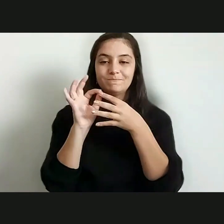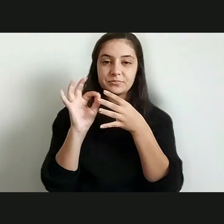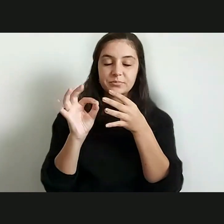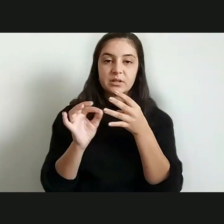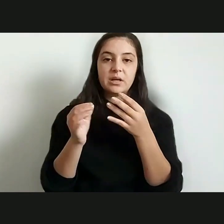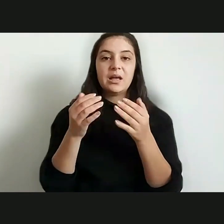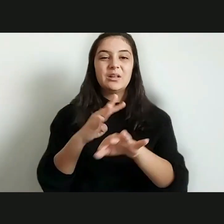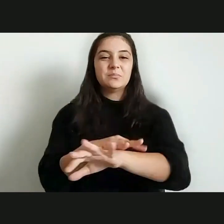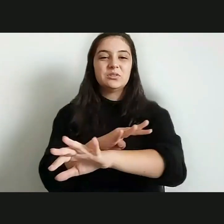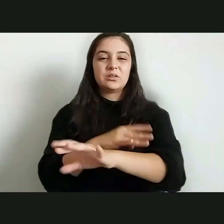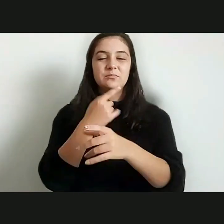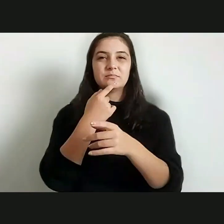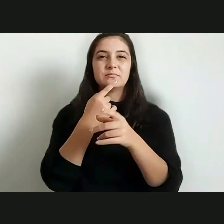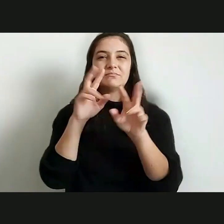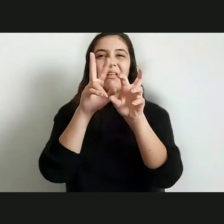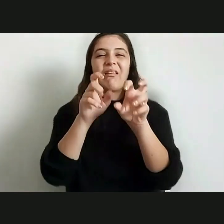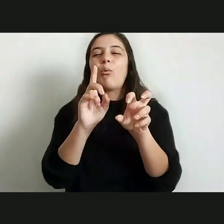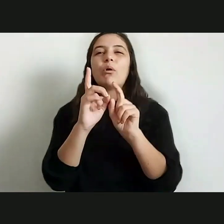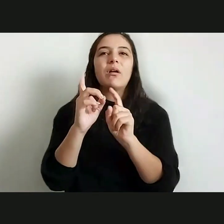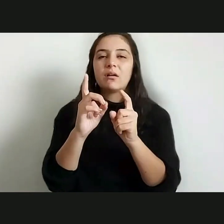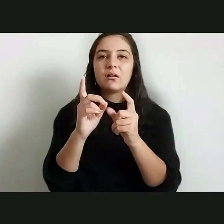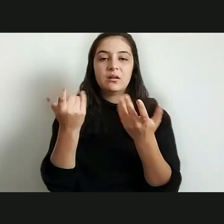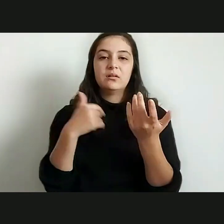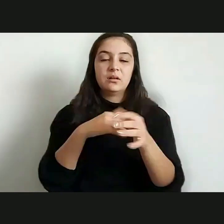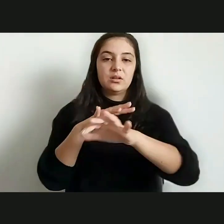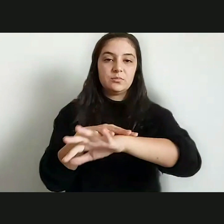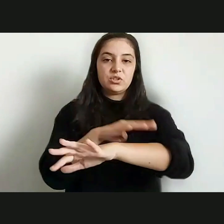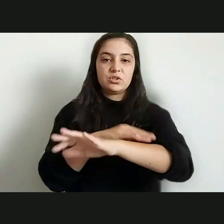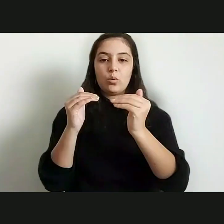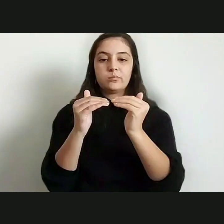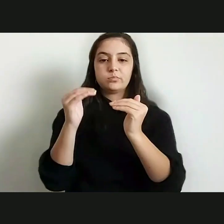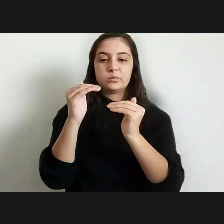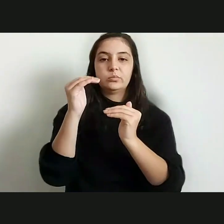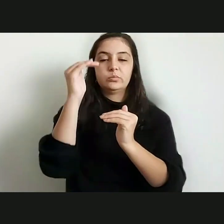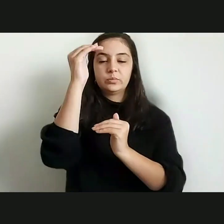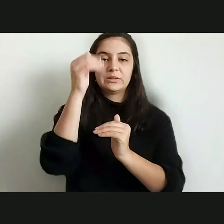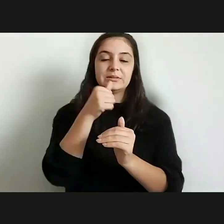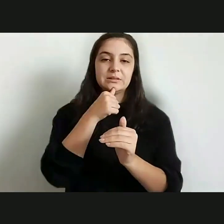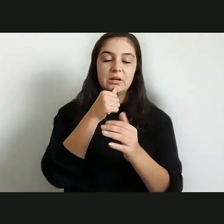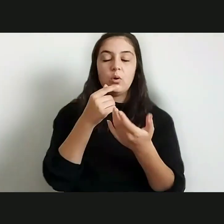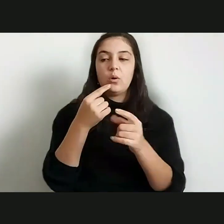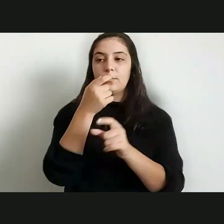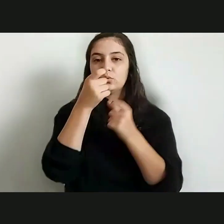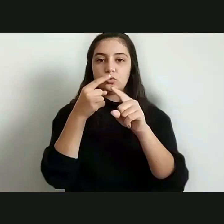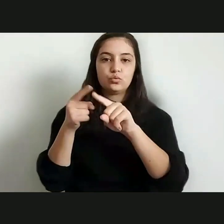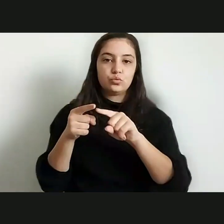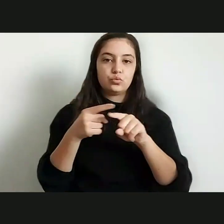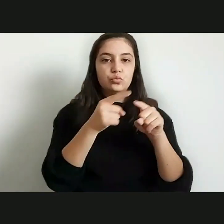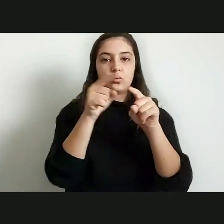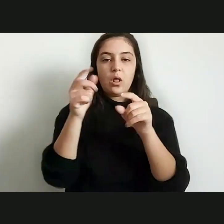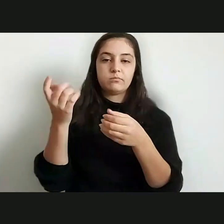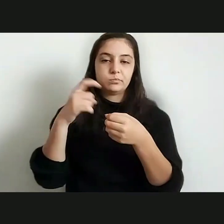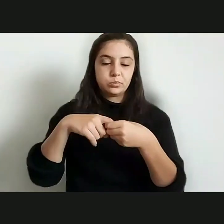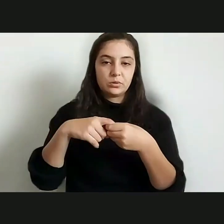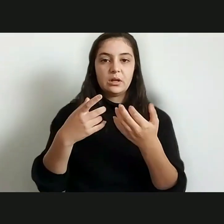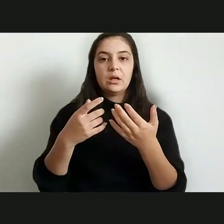que ser capazes de entender o que é que estamos a dizer. E a administração tem vários níveis de decisão, tem vários atores envolvidos, e uma coisa é a administração, outra coisa